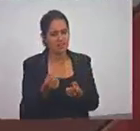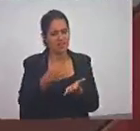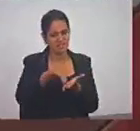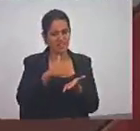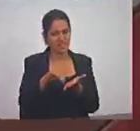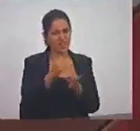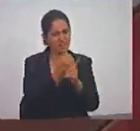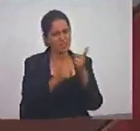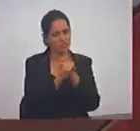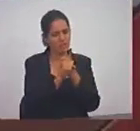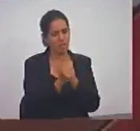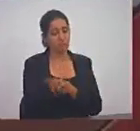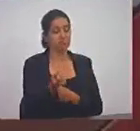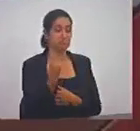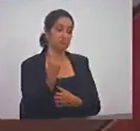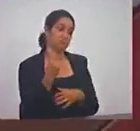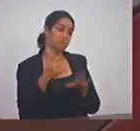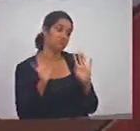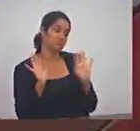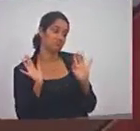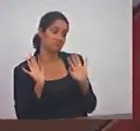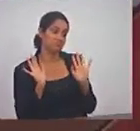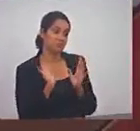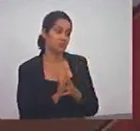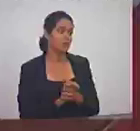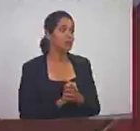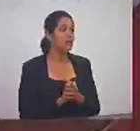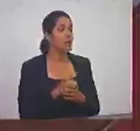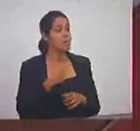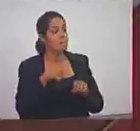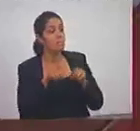da Assistência. Isso aí é que a gente, às vezes, fica chateado, mas sempre